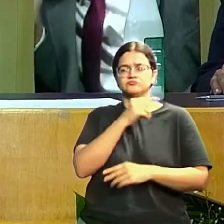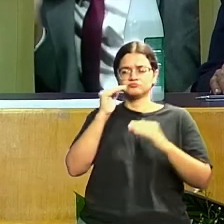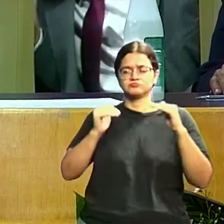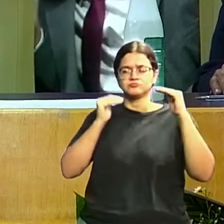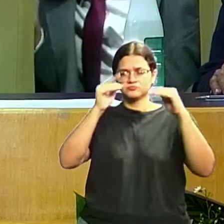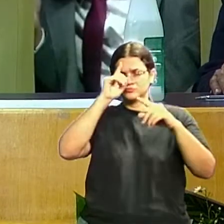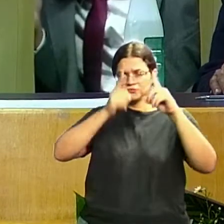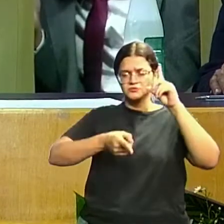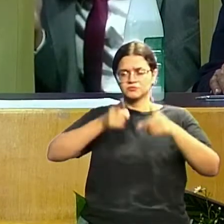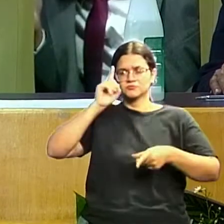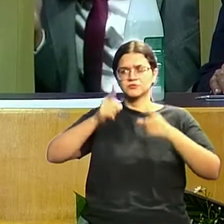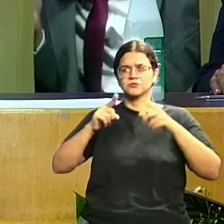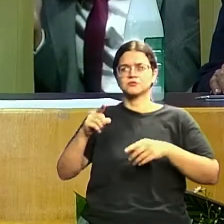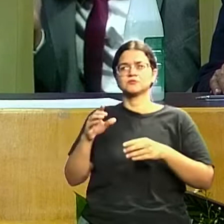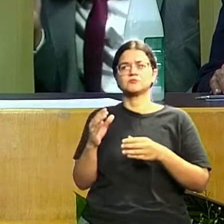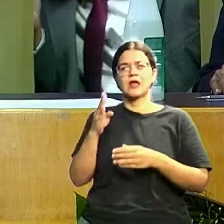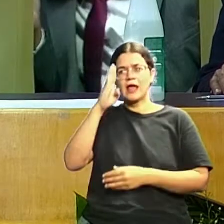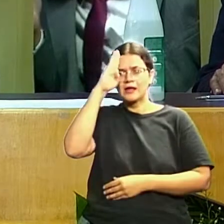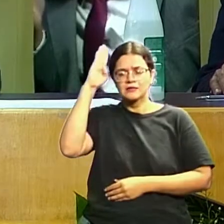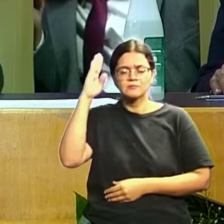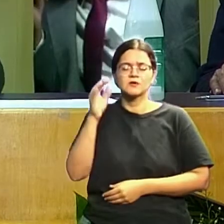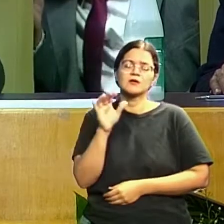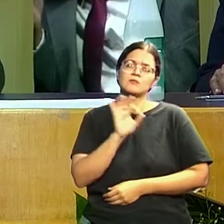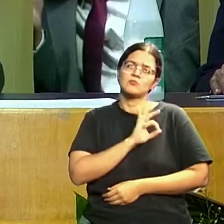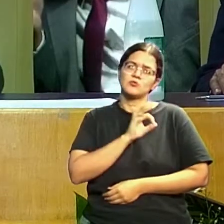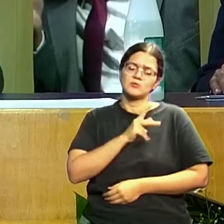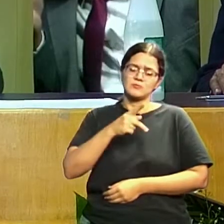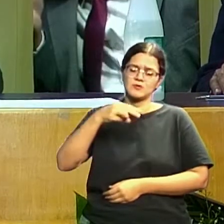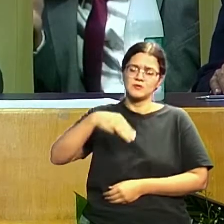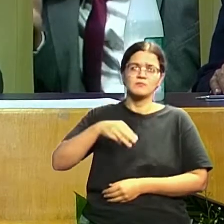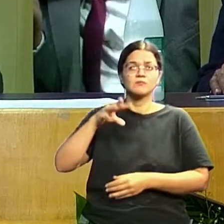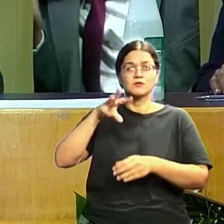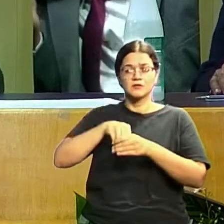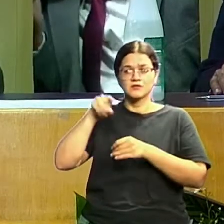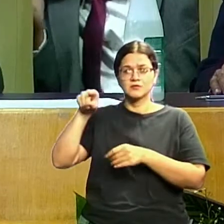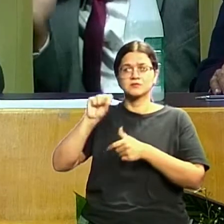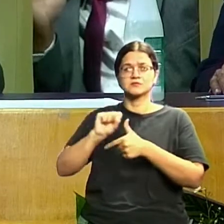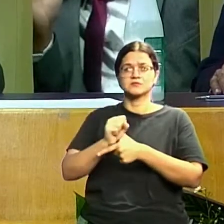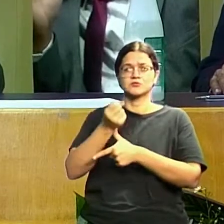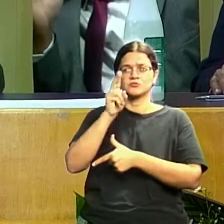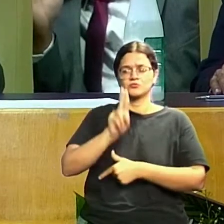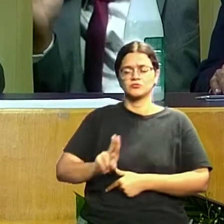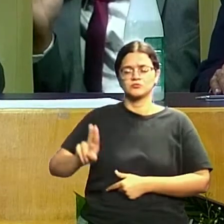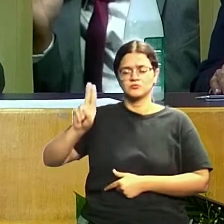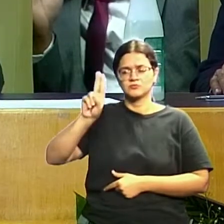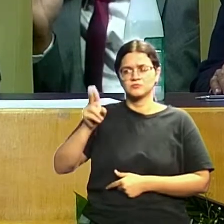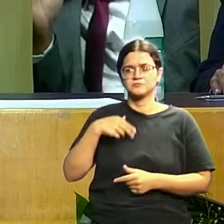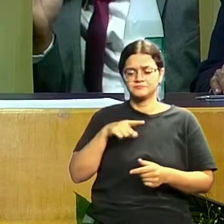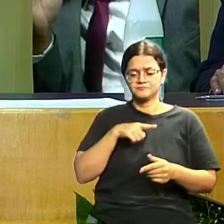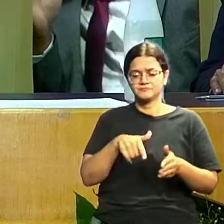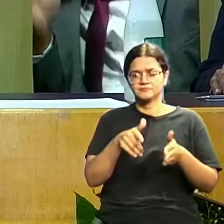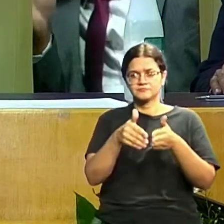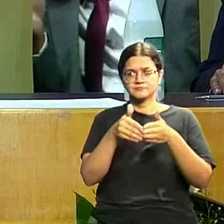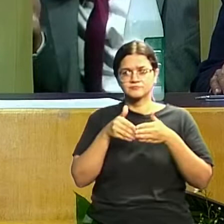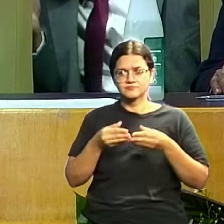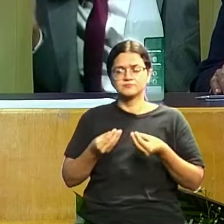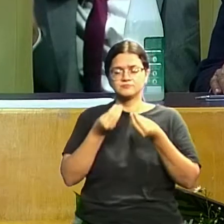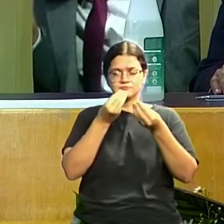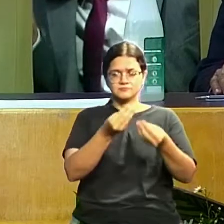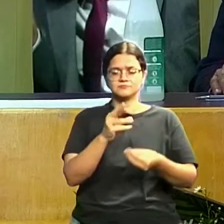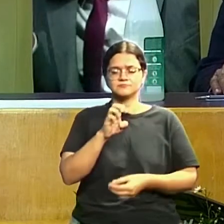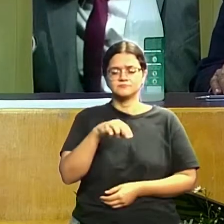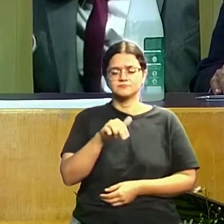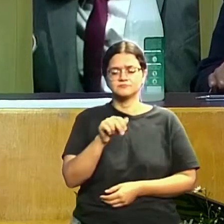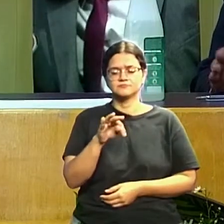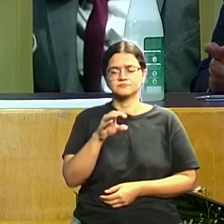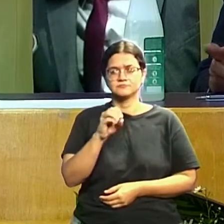nossa querida Academia da Polícia Militar do Estado de Goiás, no setor universitário. Estou fazendo esse requerimento ao Coronel